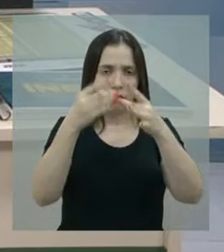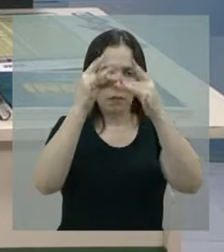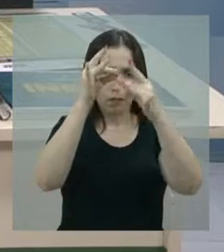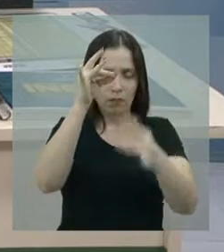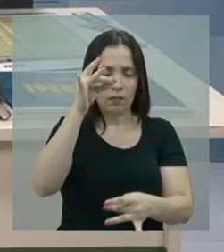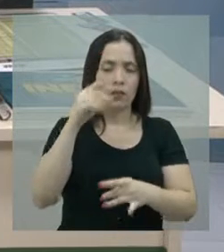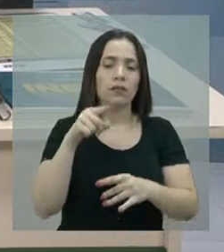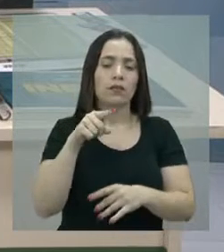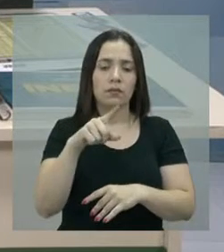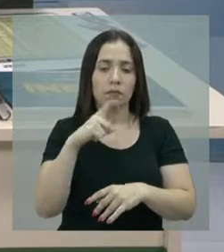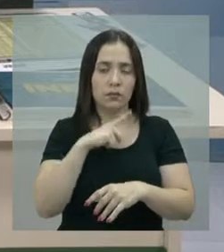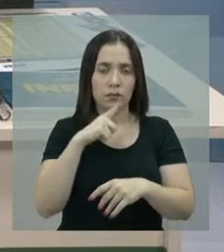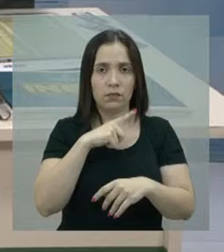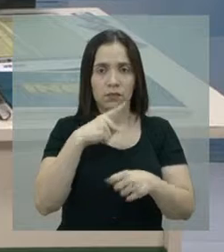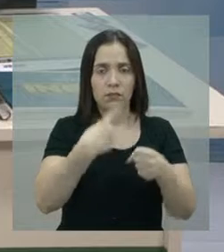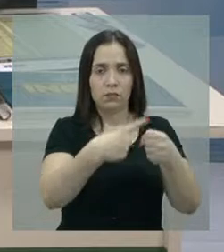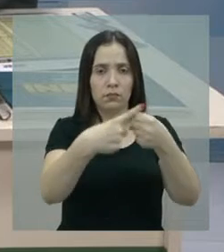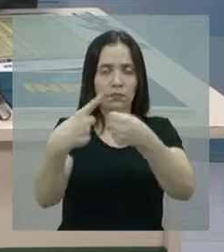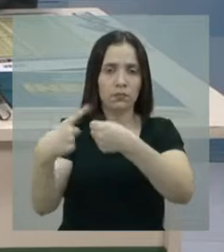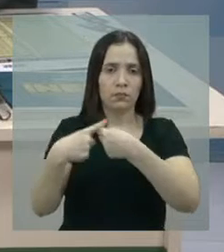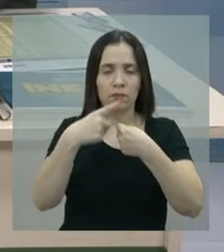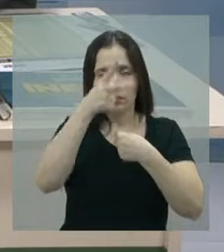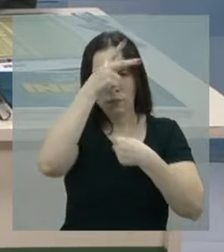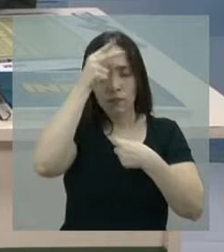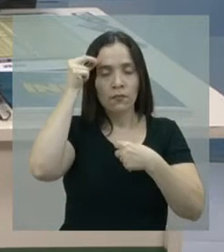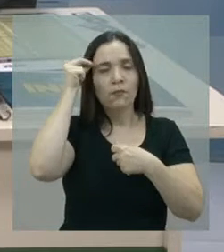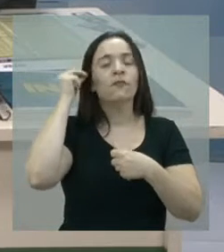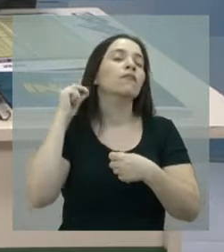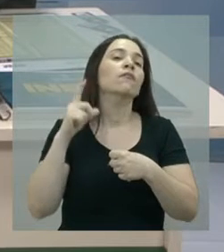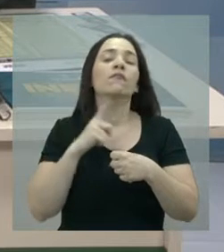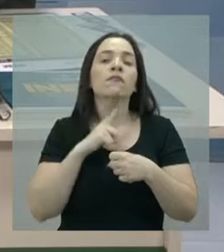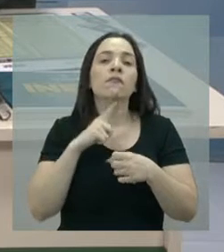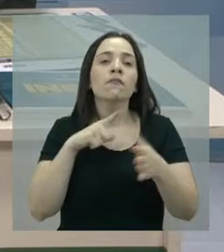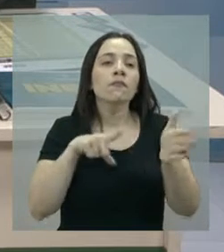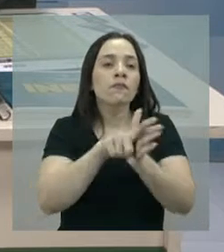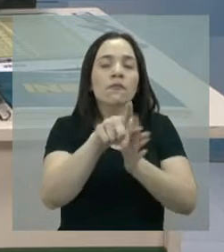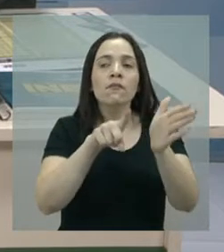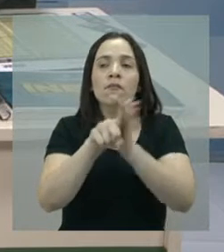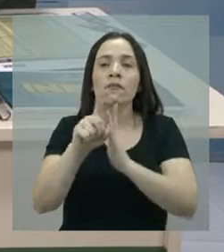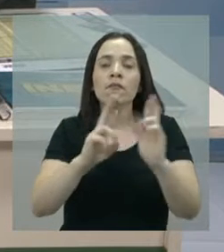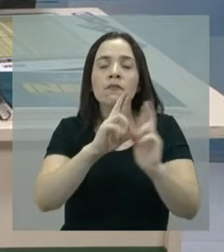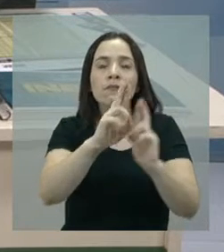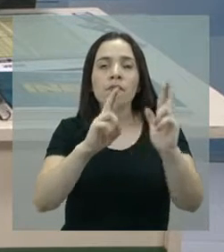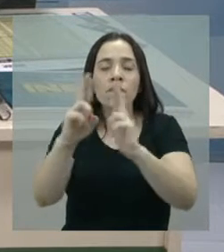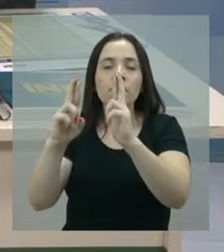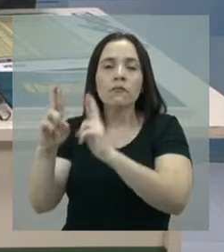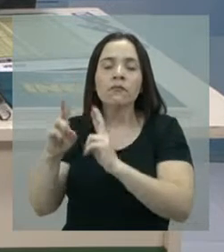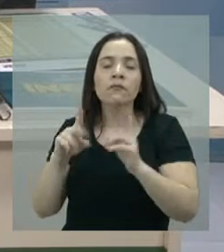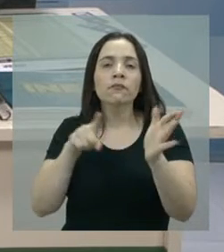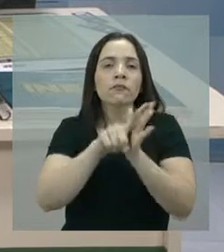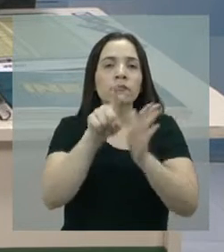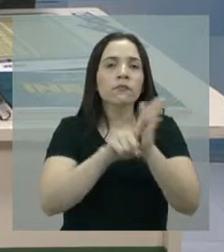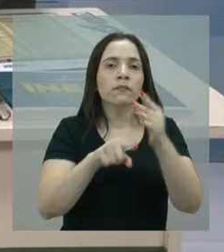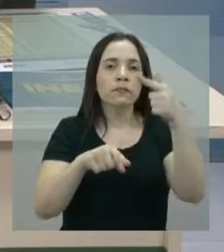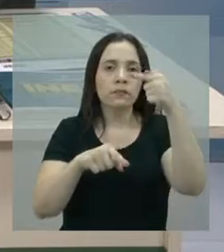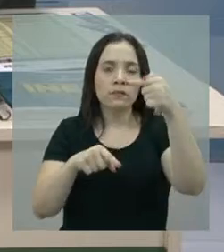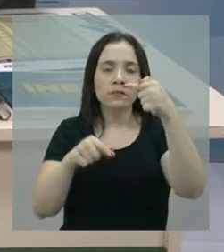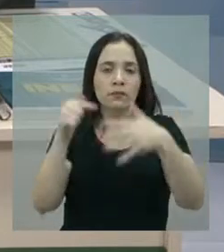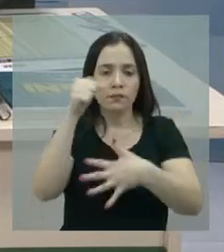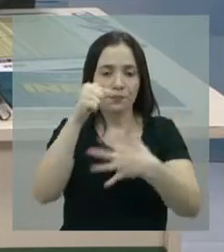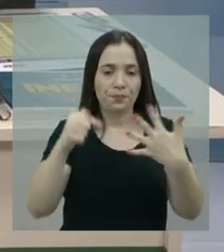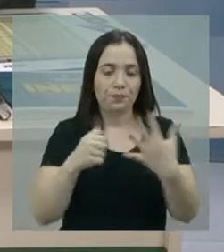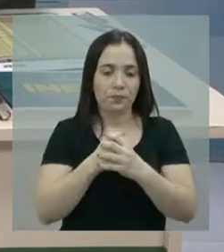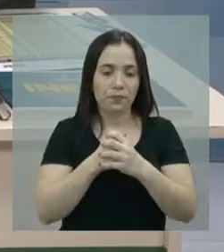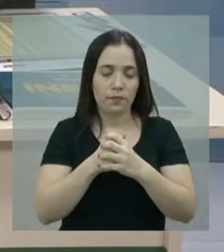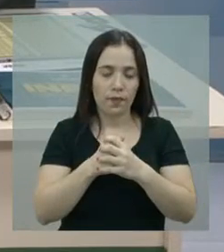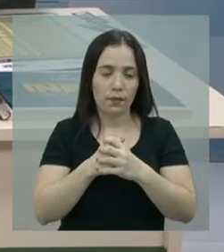Ele é municipalizado e ele, por um questionário aplicado aos municípios, ele aborda 7 dimensões. Qualquer